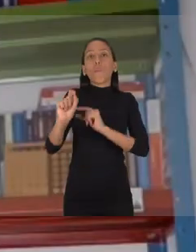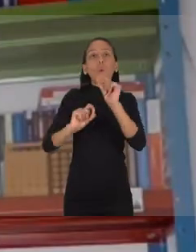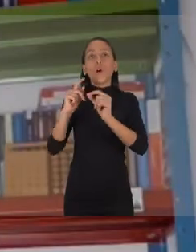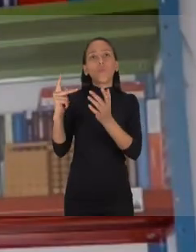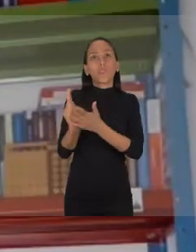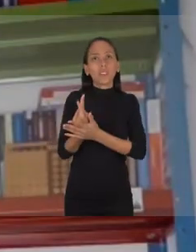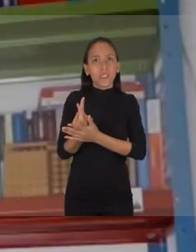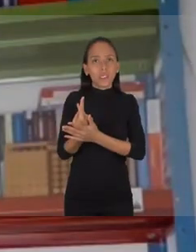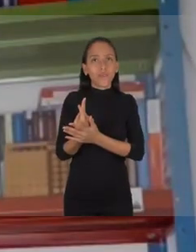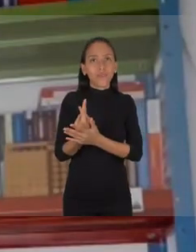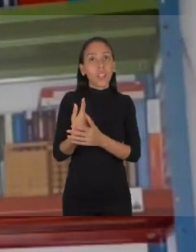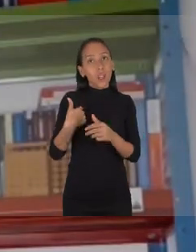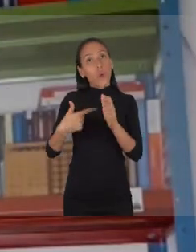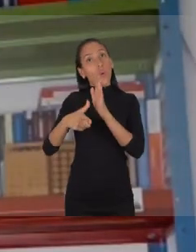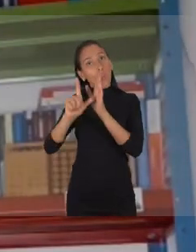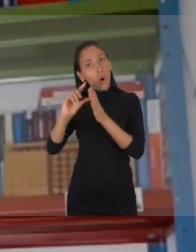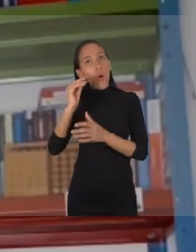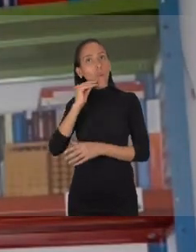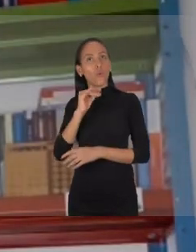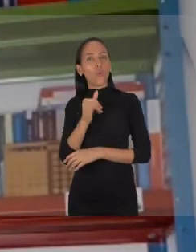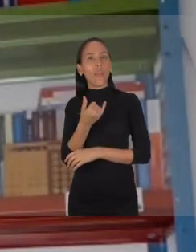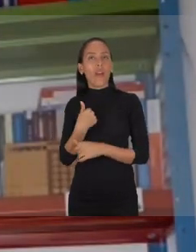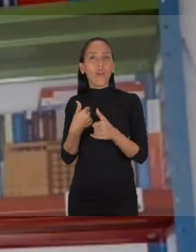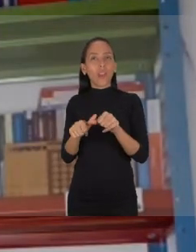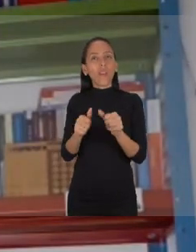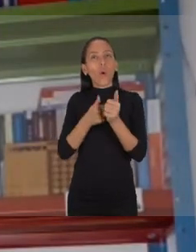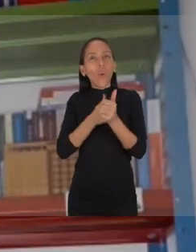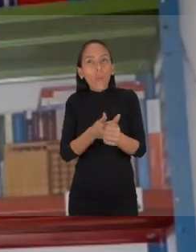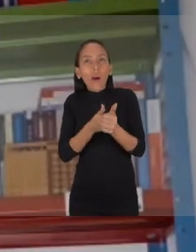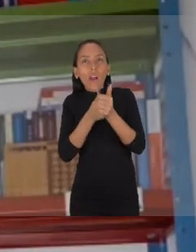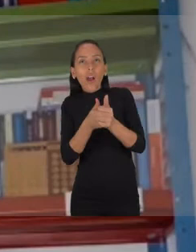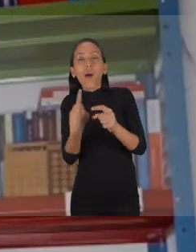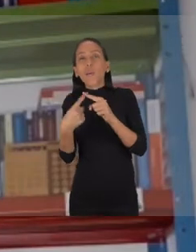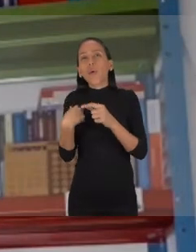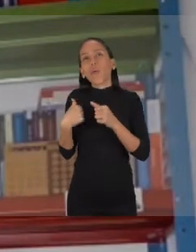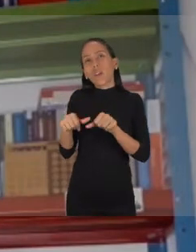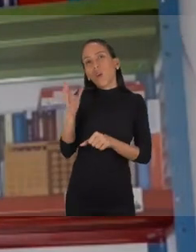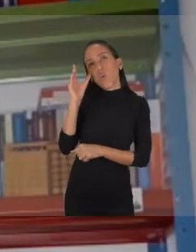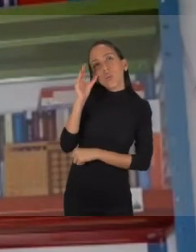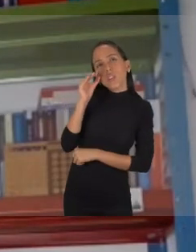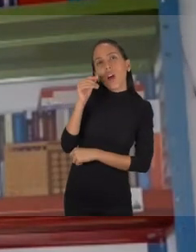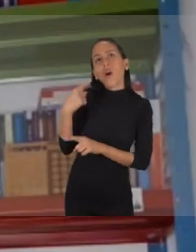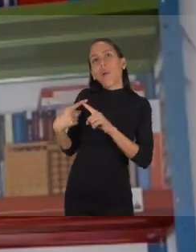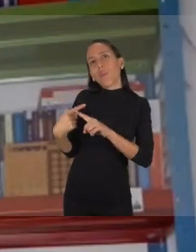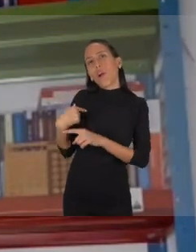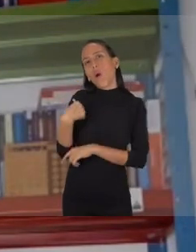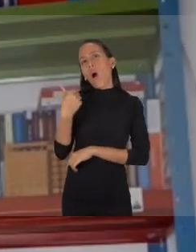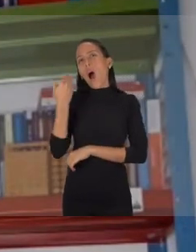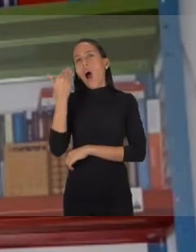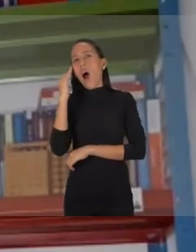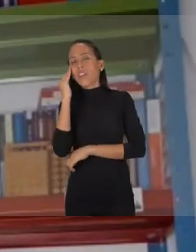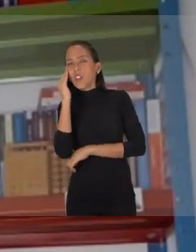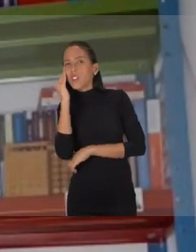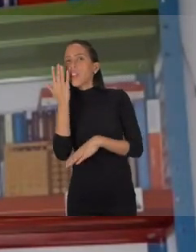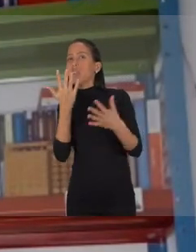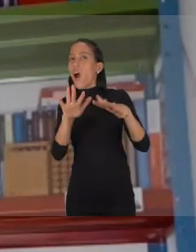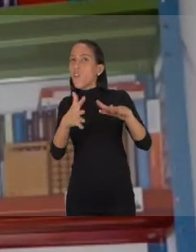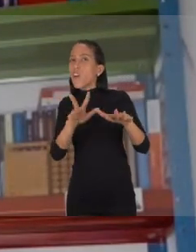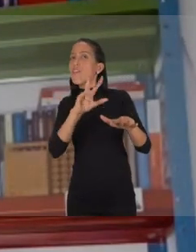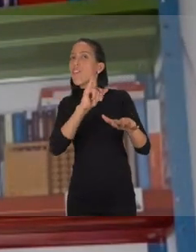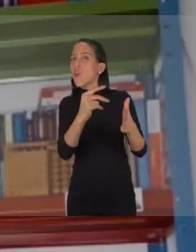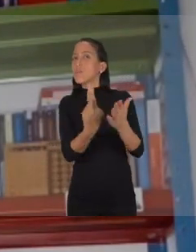Eu tive a oportunidade de acompanhar isso desde o início, por curiosidade, por entender que talvez isso me afetasse enquanto